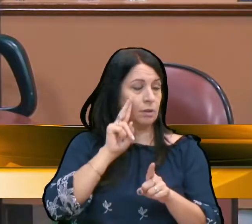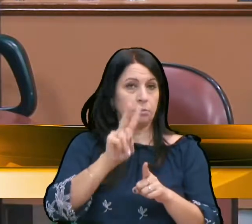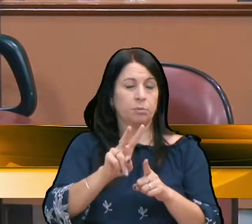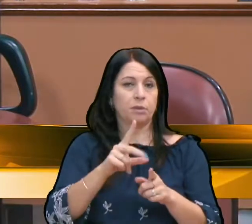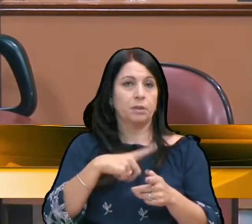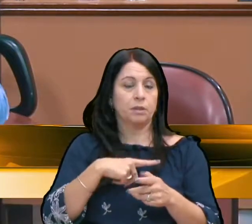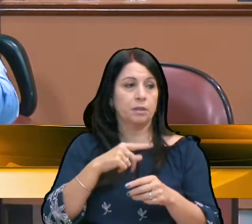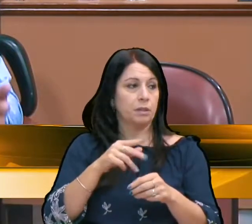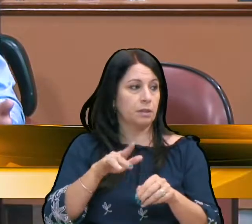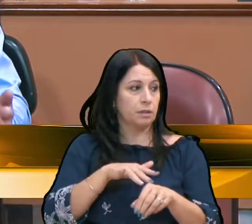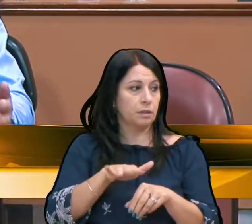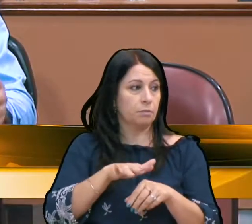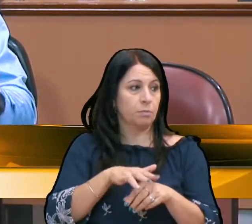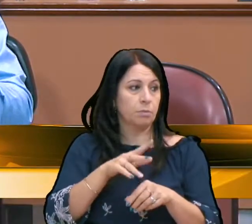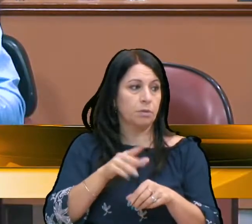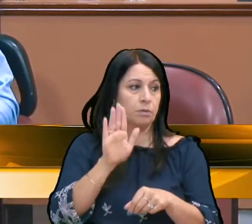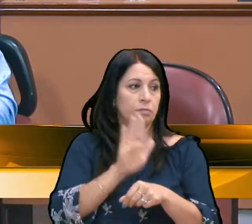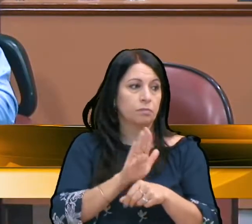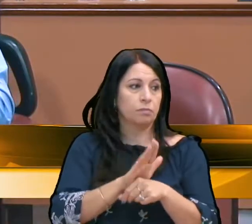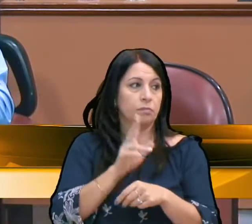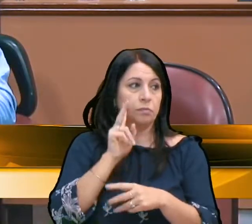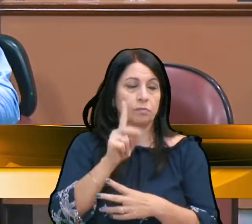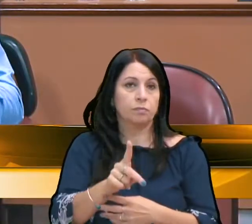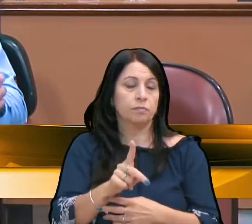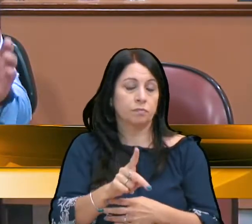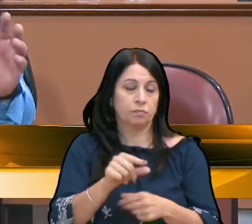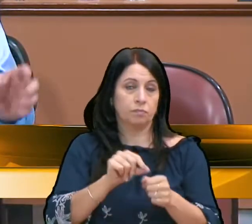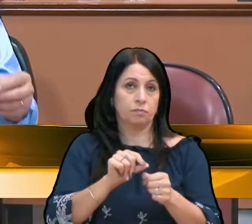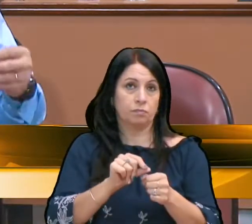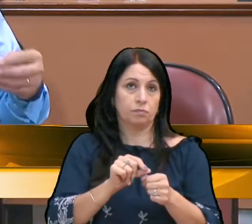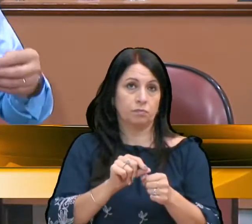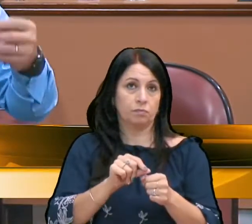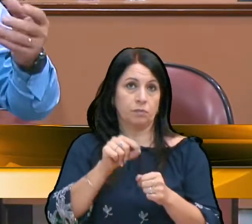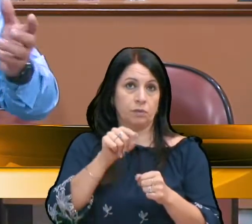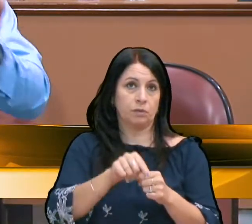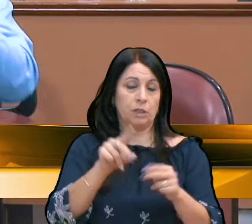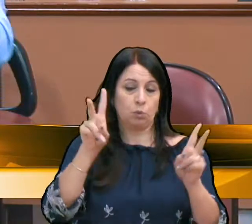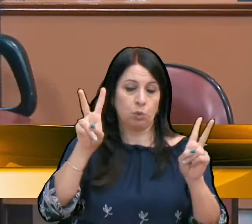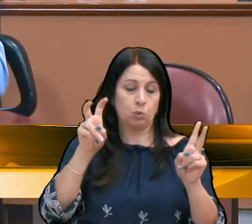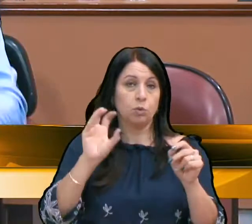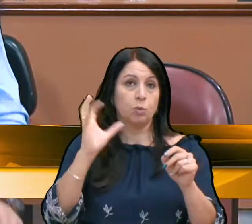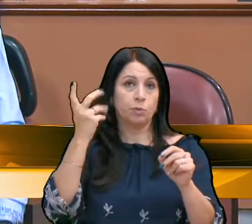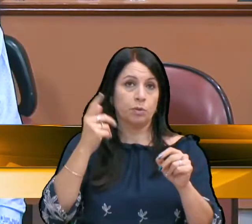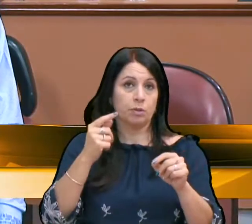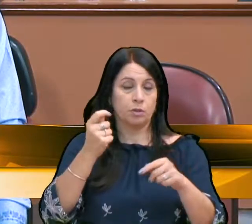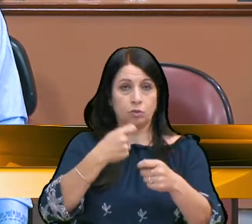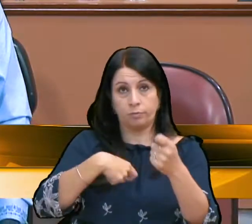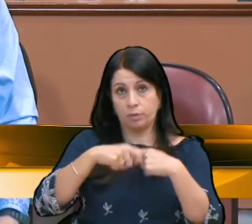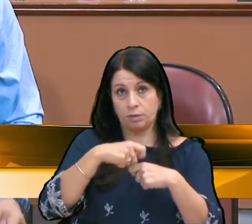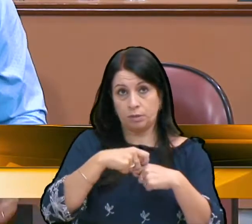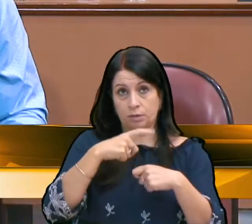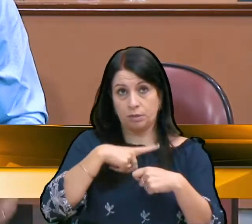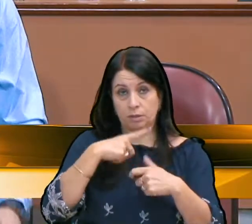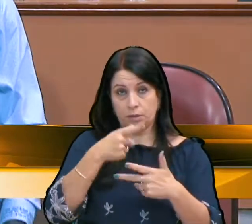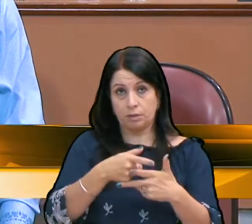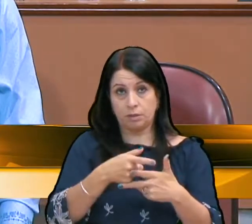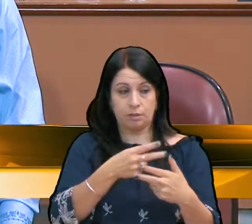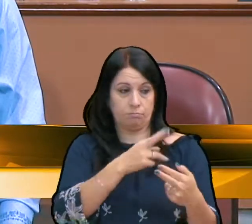dentro as demandas do contribuinte. Mas para levar aqui dentro e para assuntos que ocorrem na administração, temos que ter